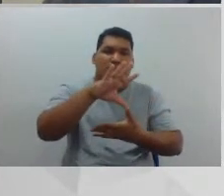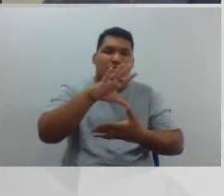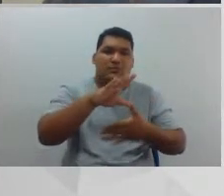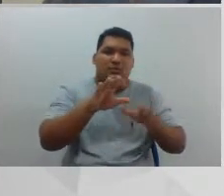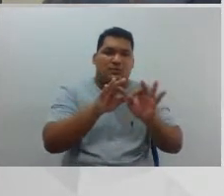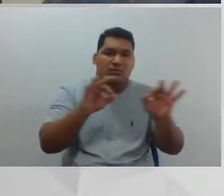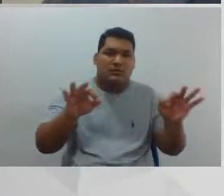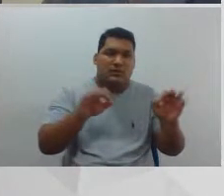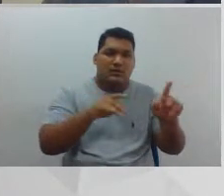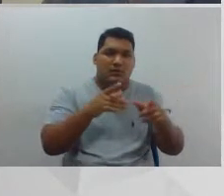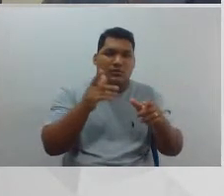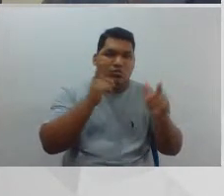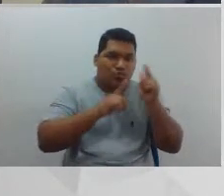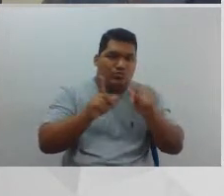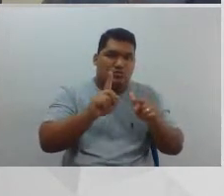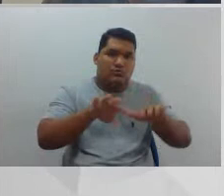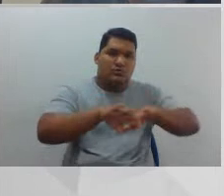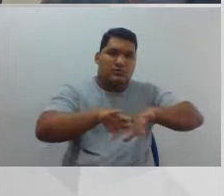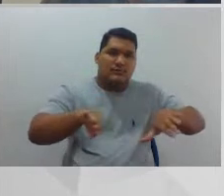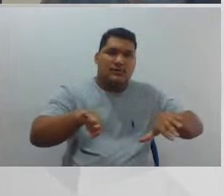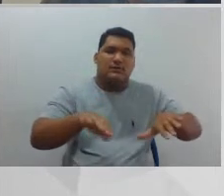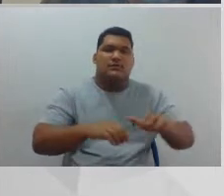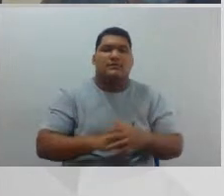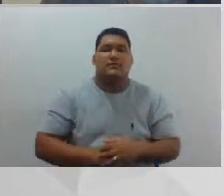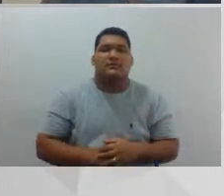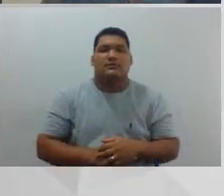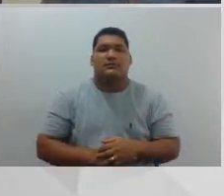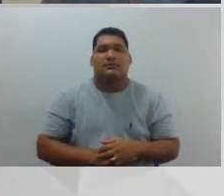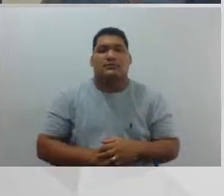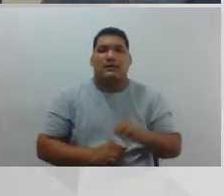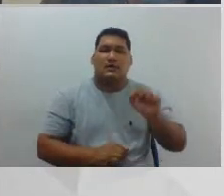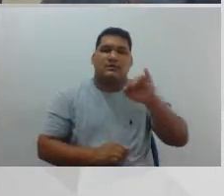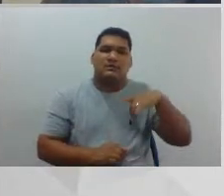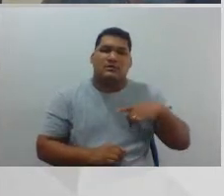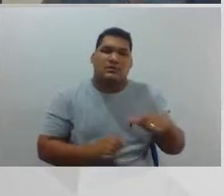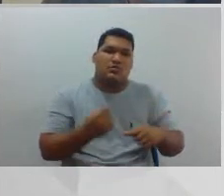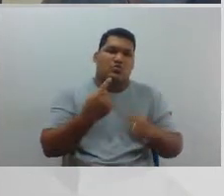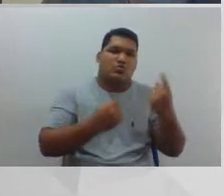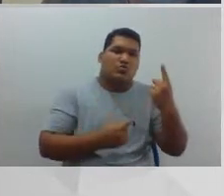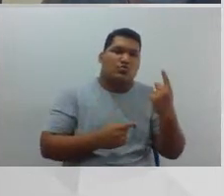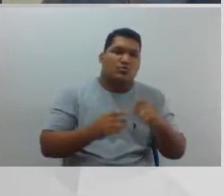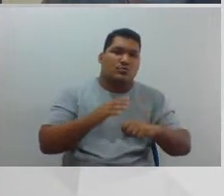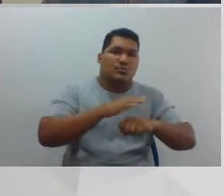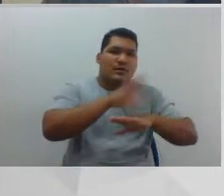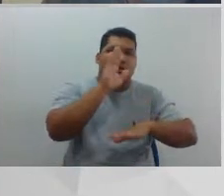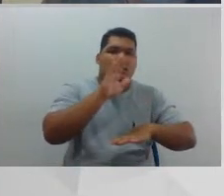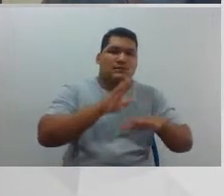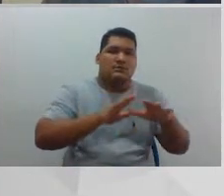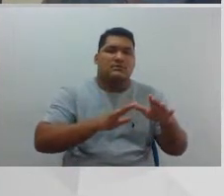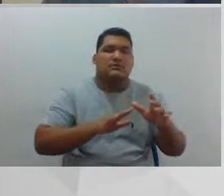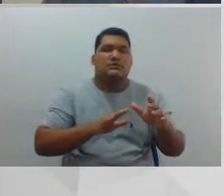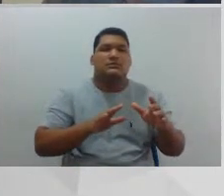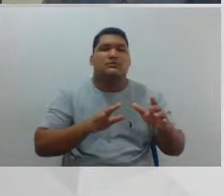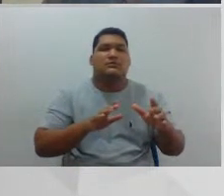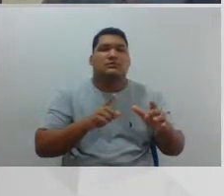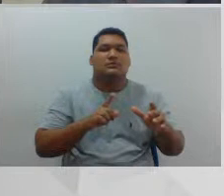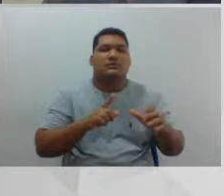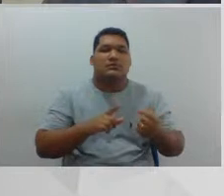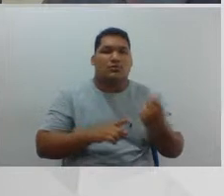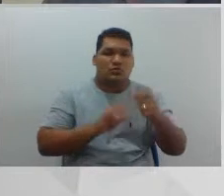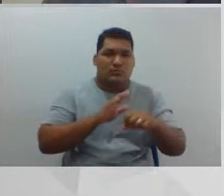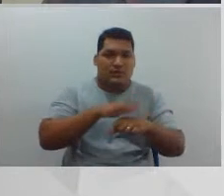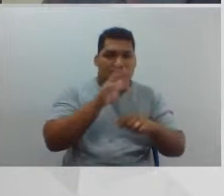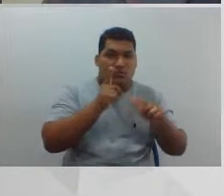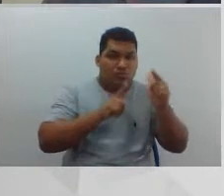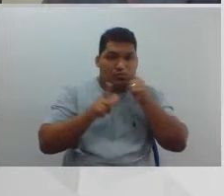verdes. Quando eu já tenho mais de um neurônio, aqui distribuindo em duas camadas, né, eu já consigo